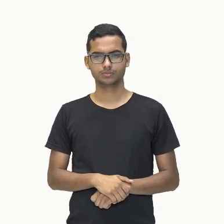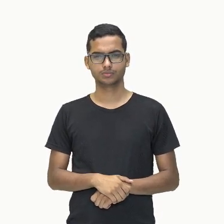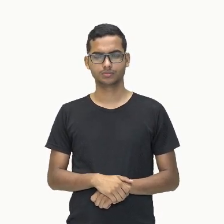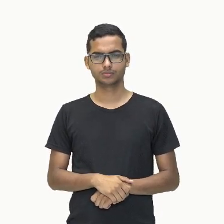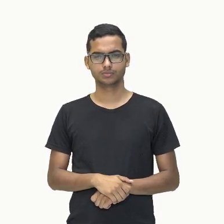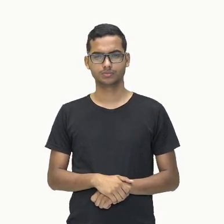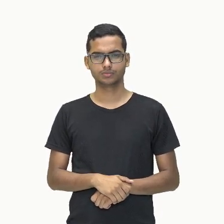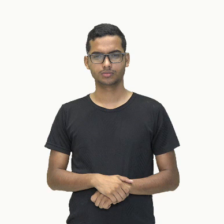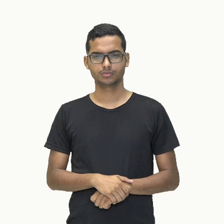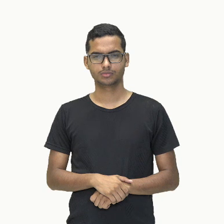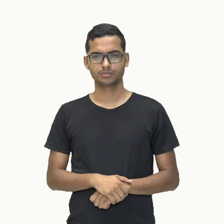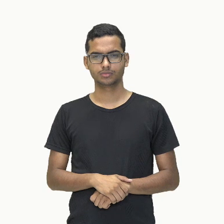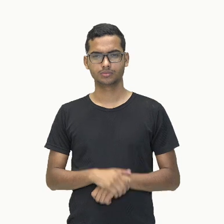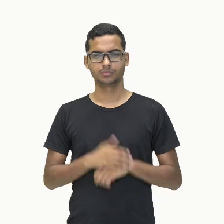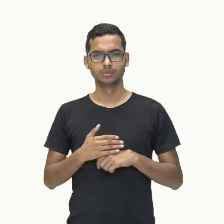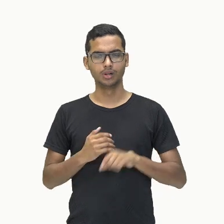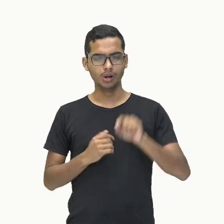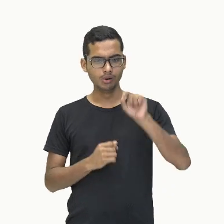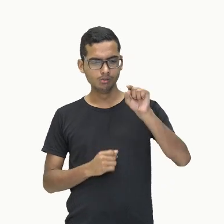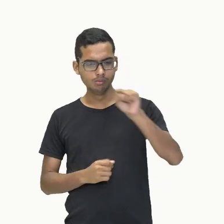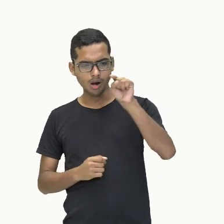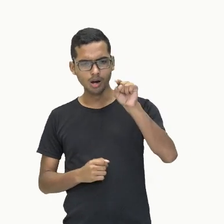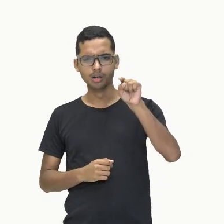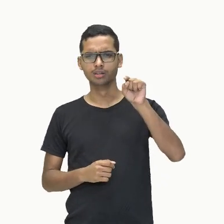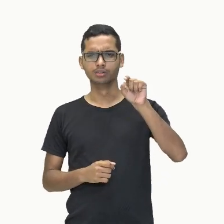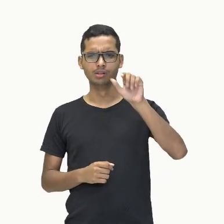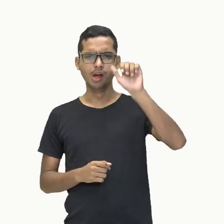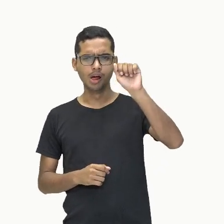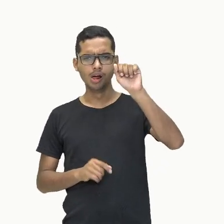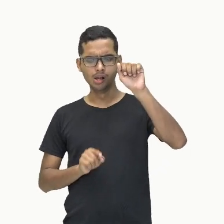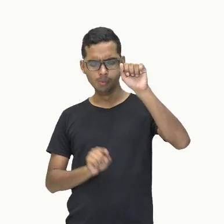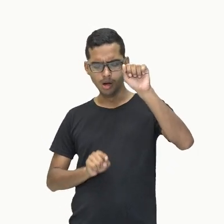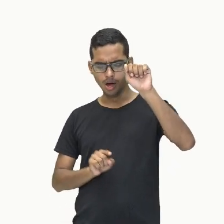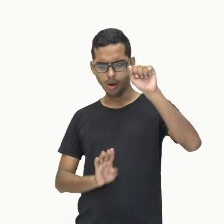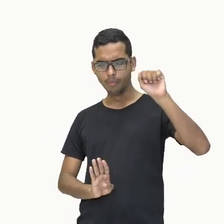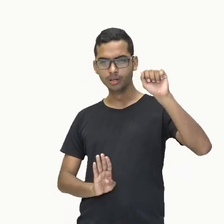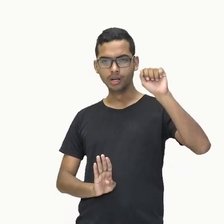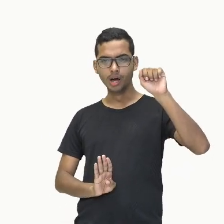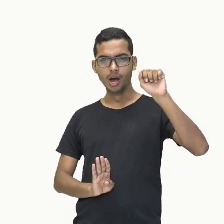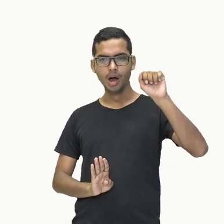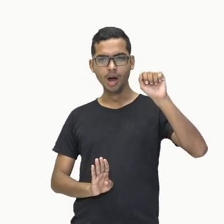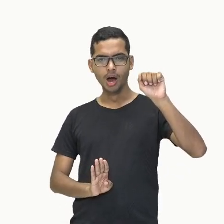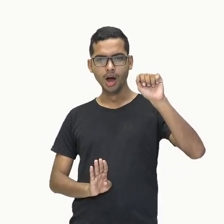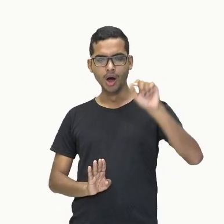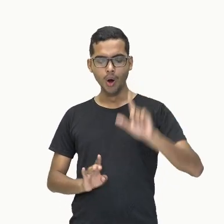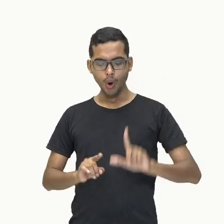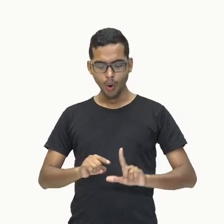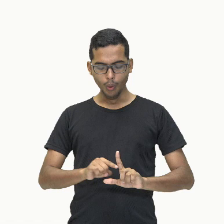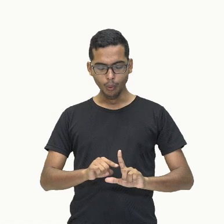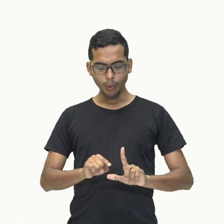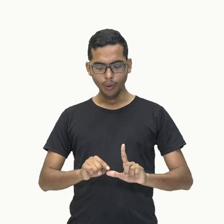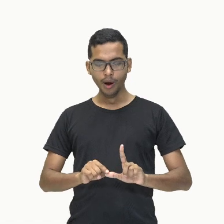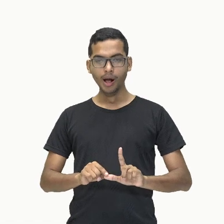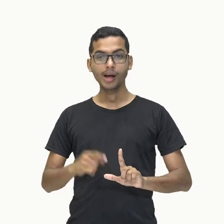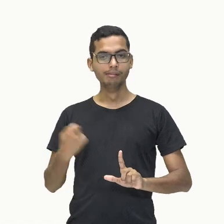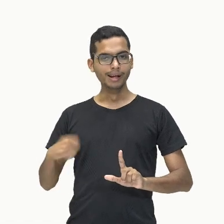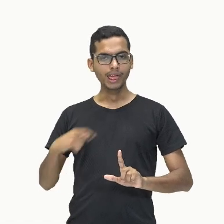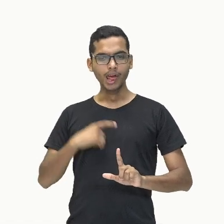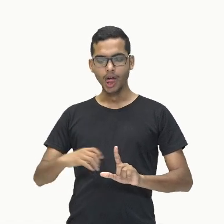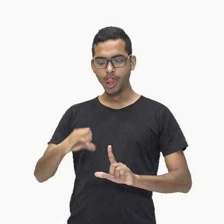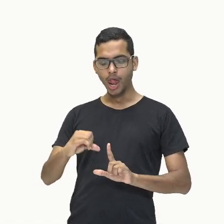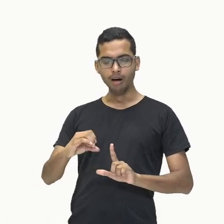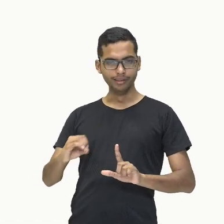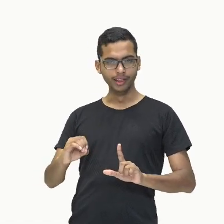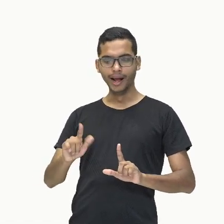A e o ponto B, ele precisa ser de 90 graus, tá? E